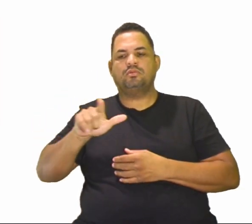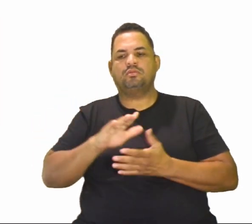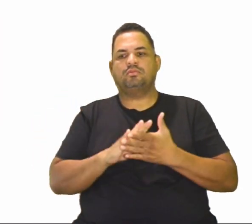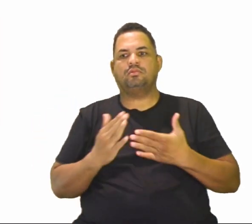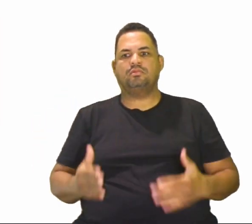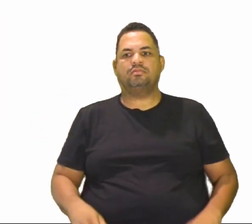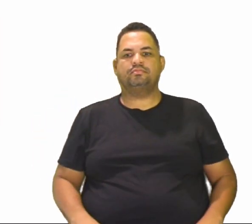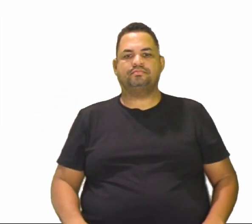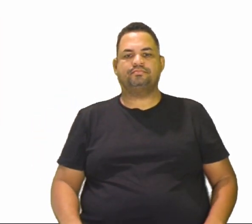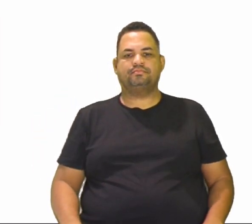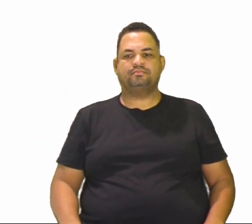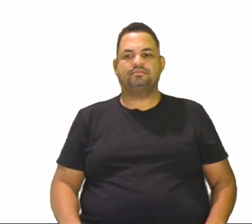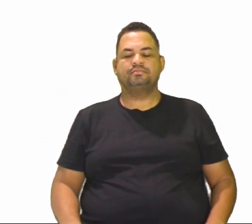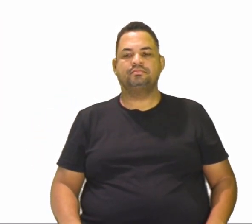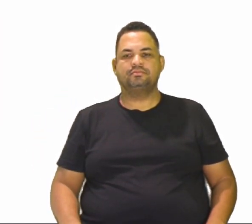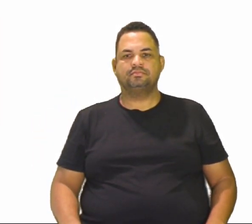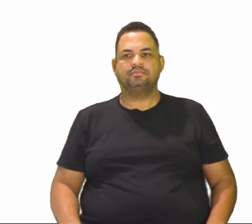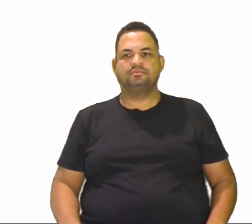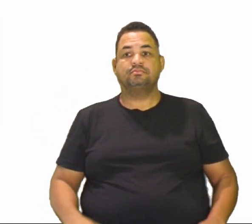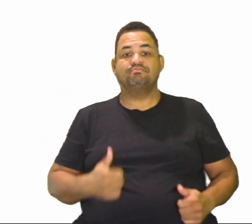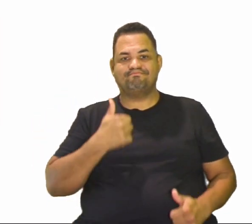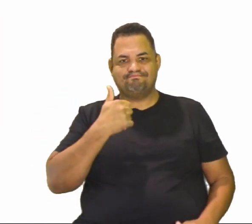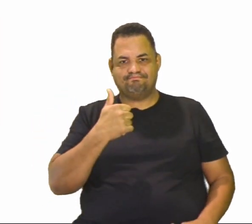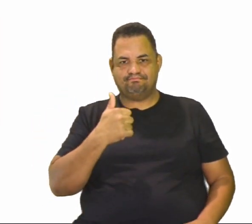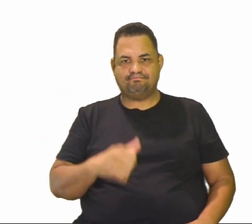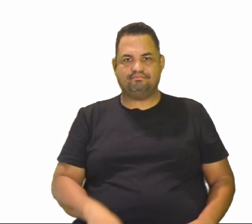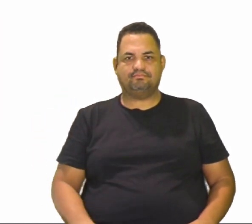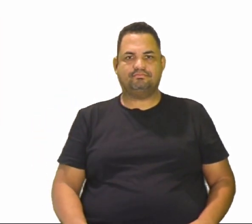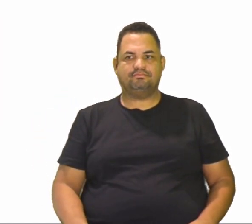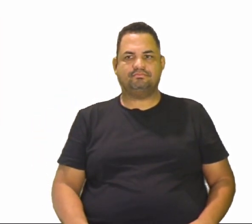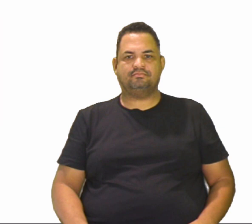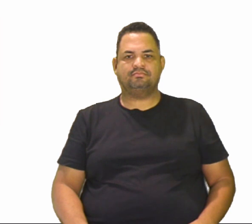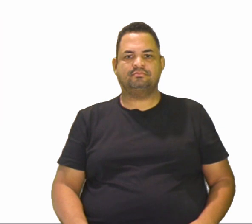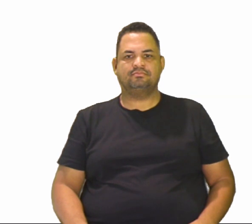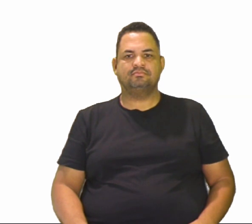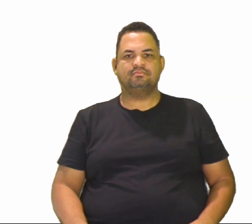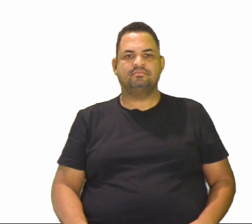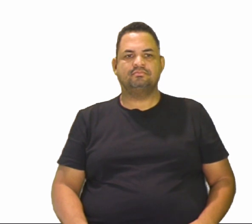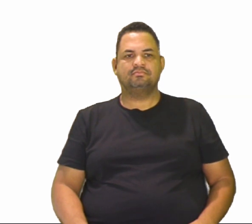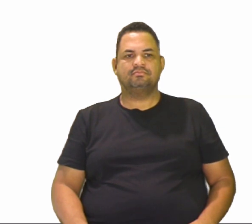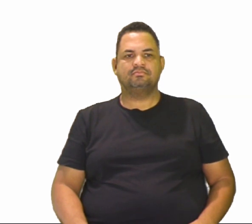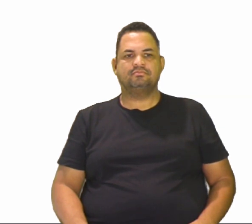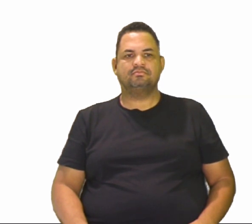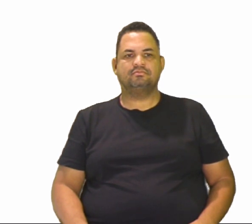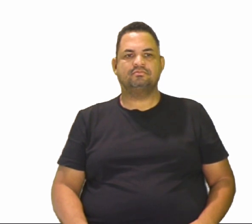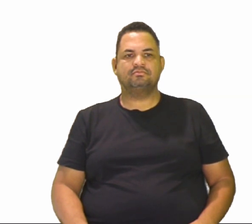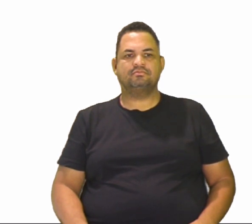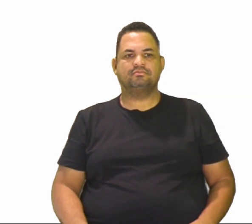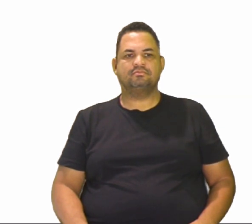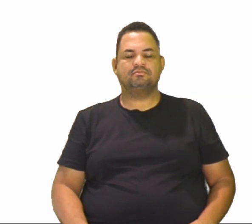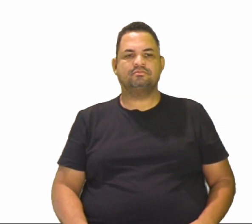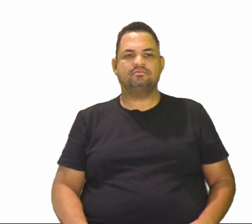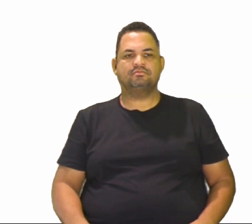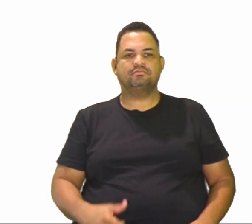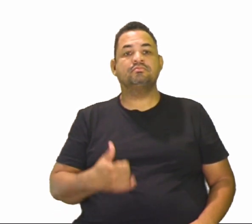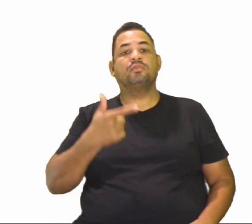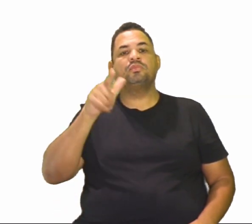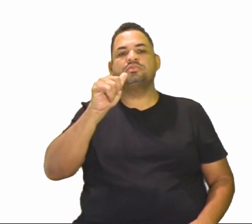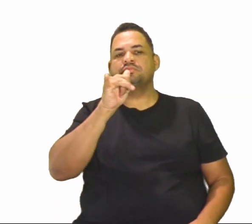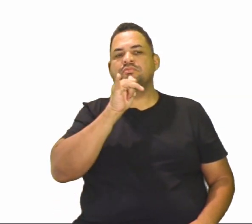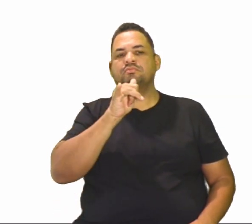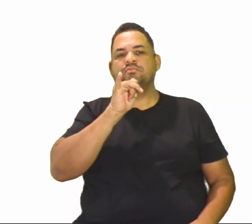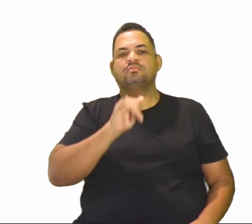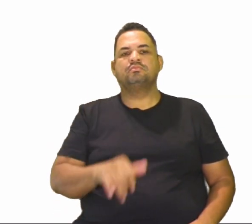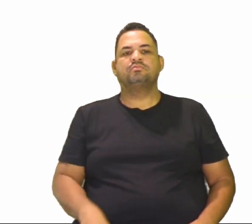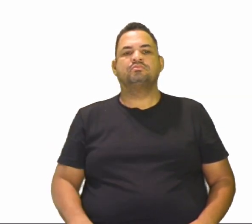existe 12 gramas de carbono, tudo bem? E na sequência, vamos ver outros